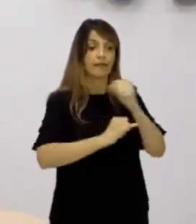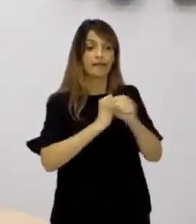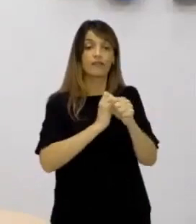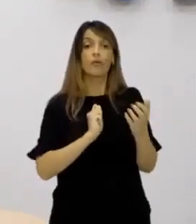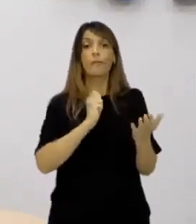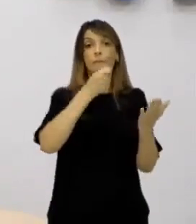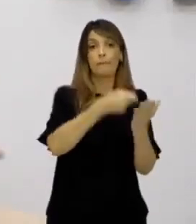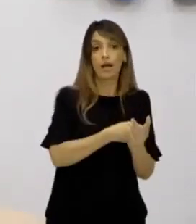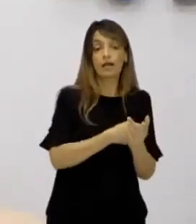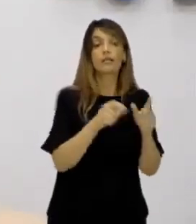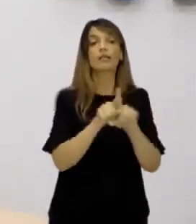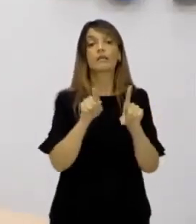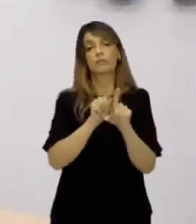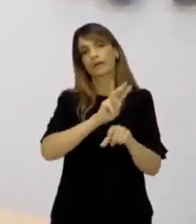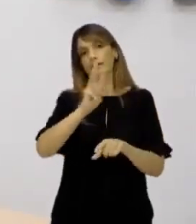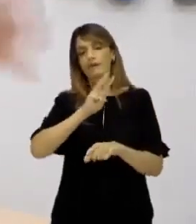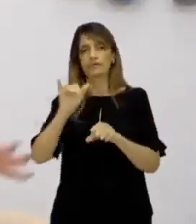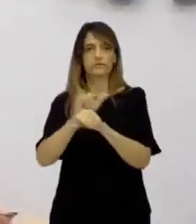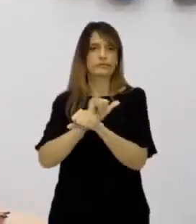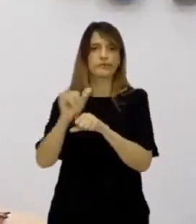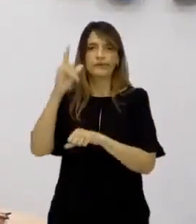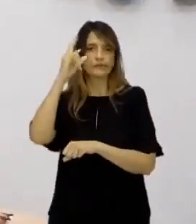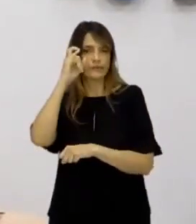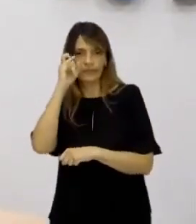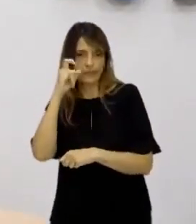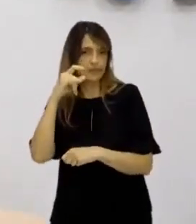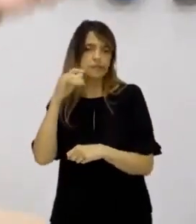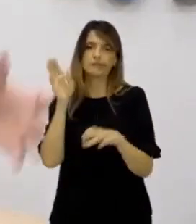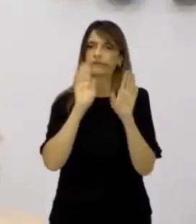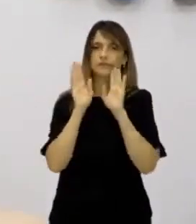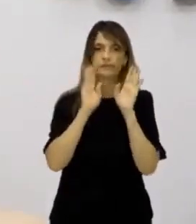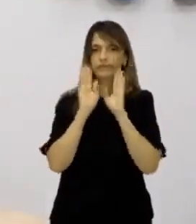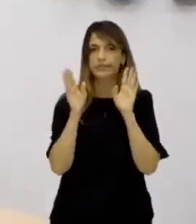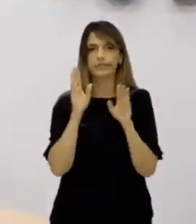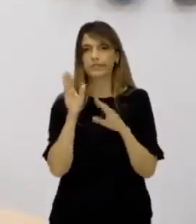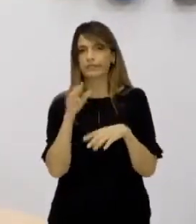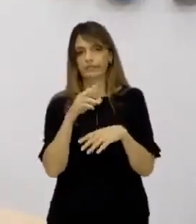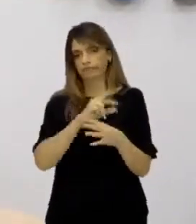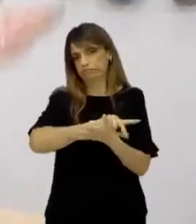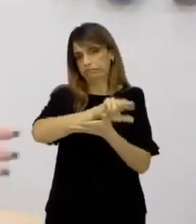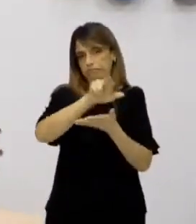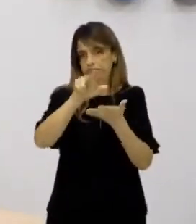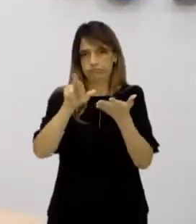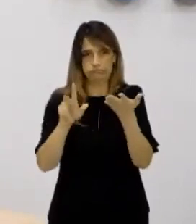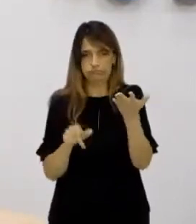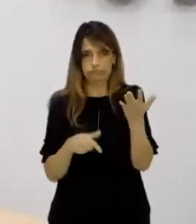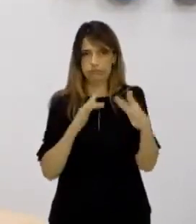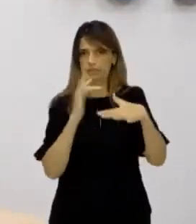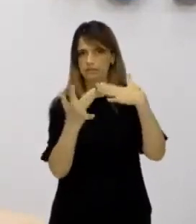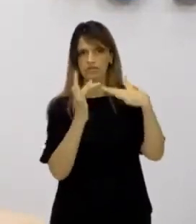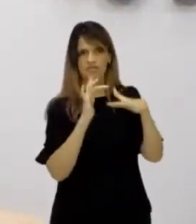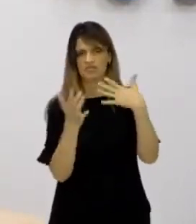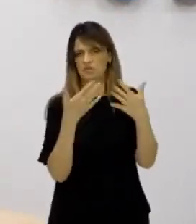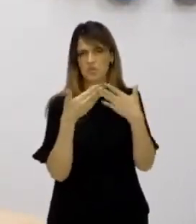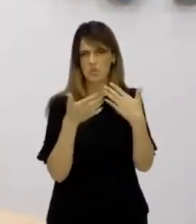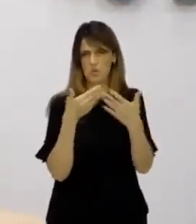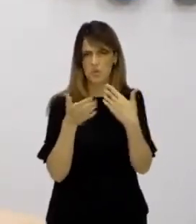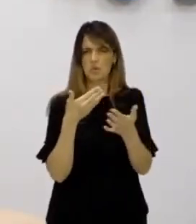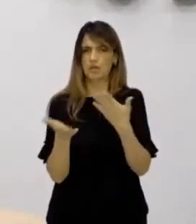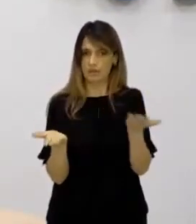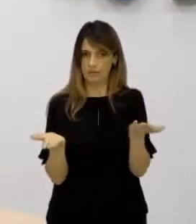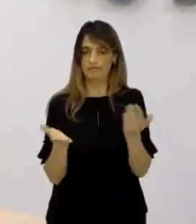para os sites como YouTube, Instagram, Facebook, Twitter, enfim, G1, qualquer canal aí que você use na internet,